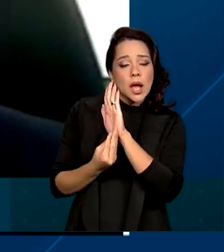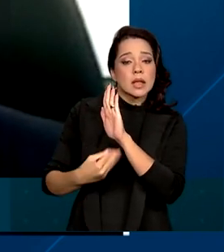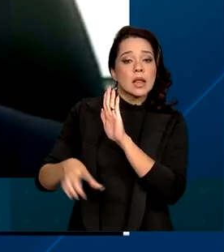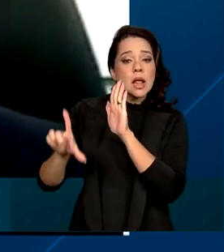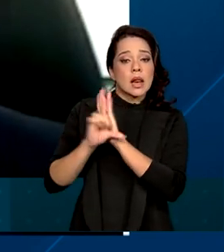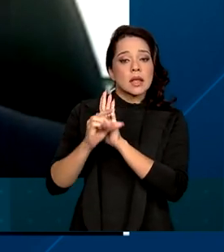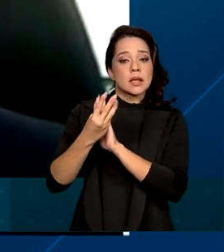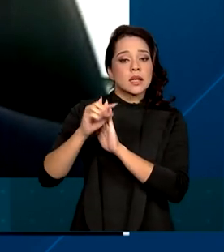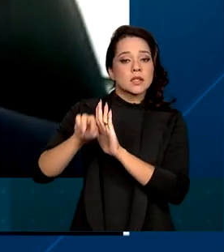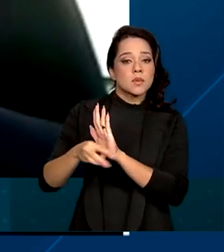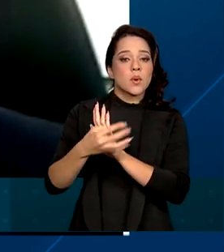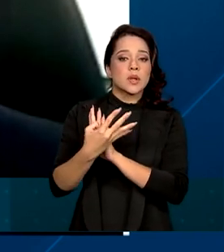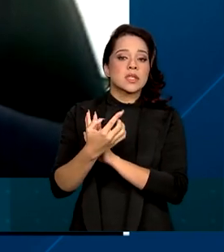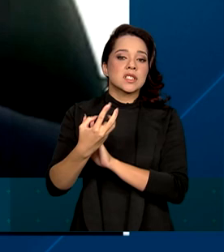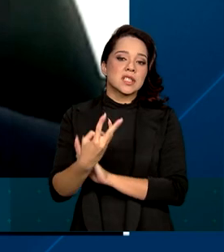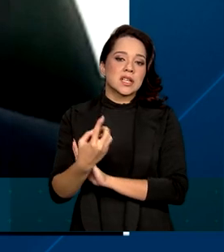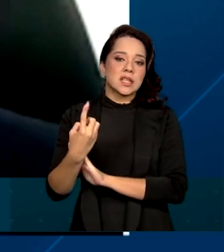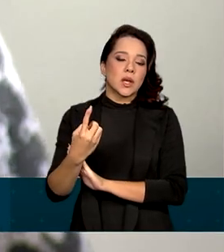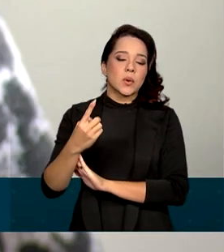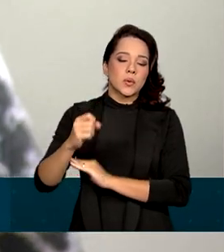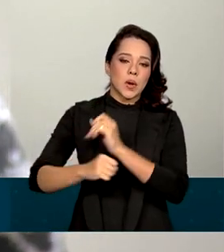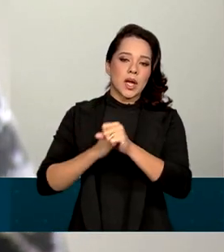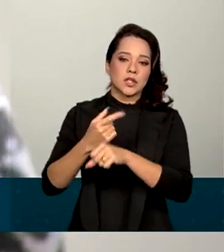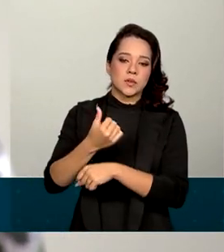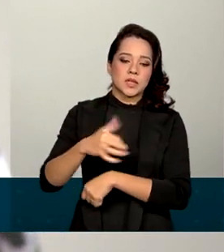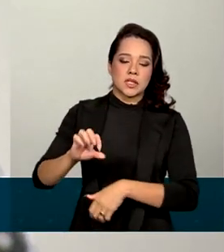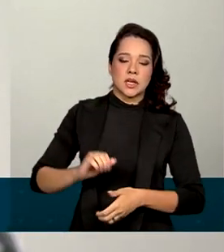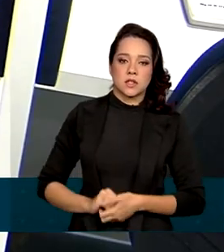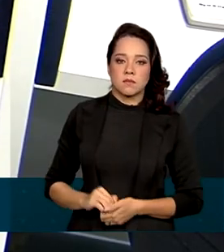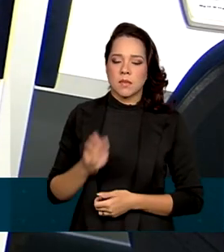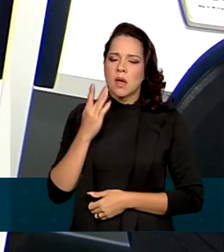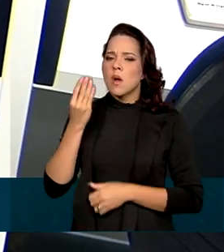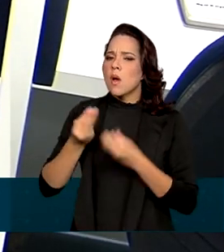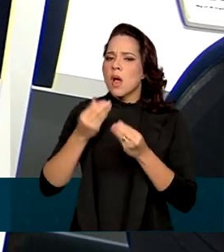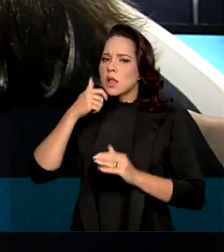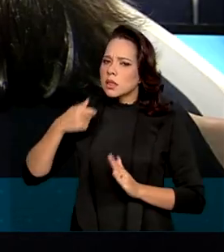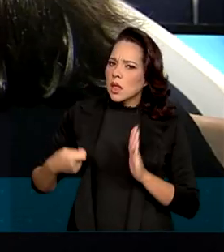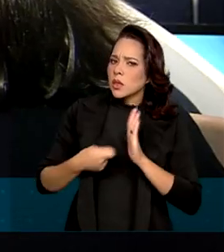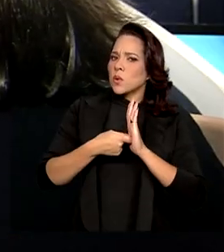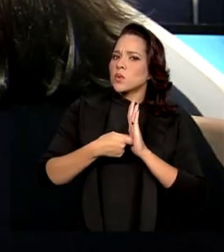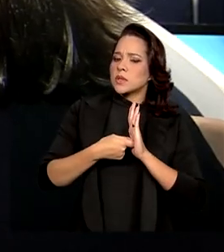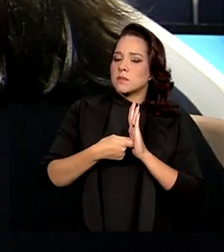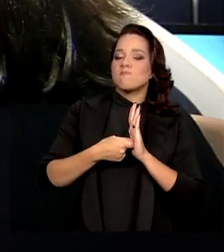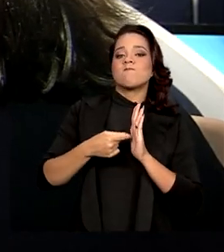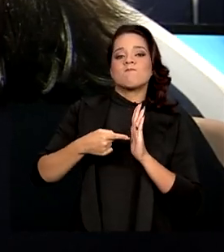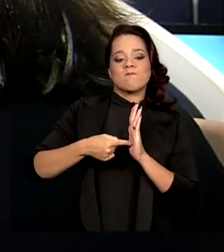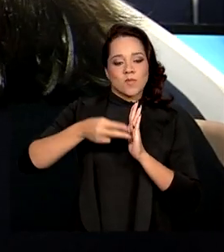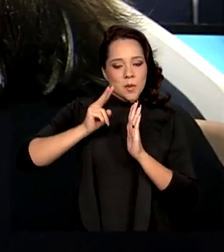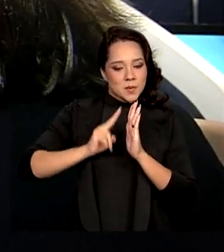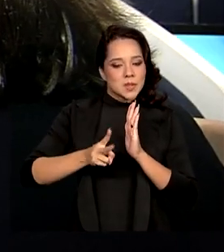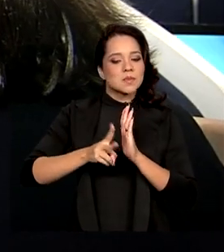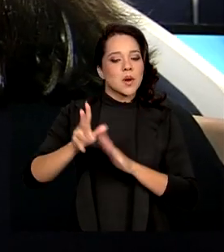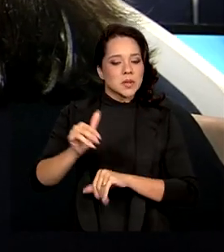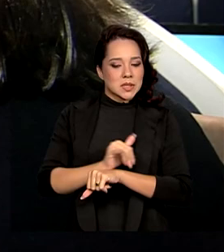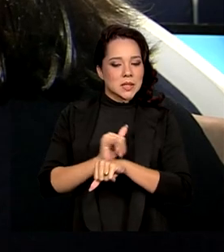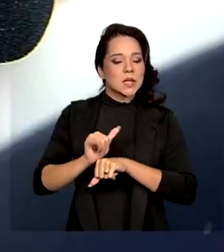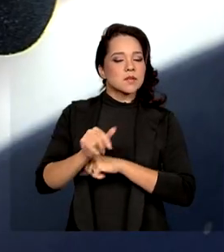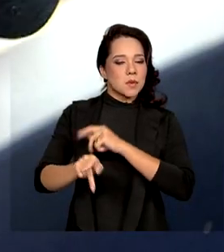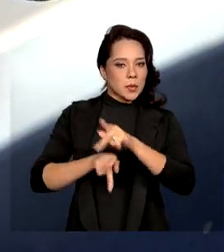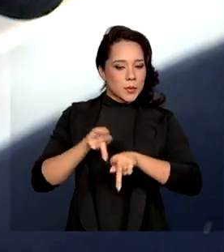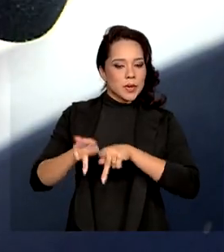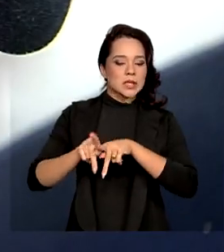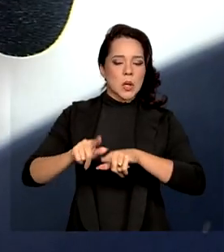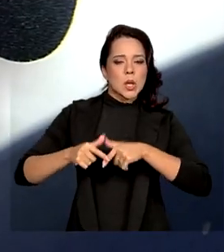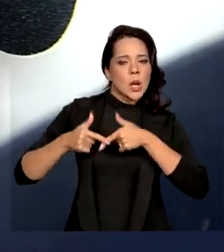Lei 3.431 de 2017. Os canais de denúncia continuaram como uma das principais ferramentas para o público